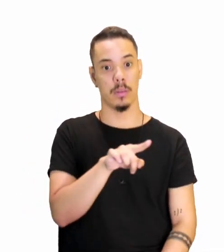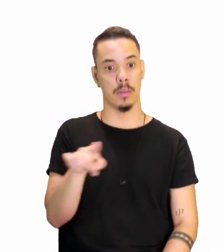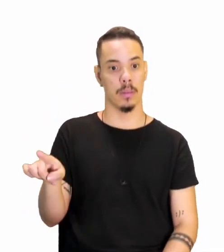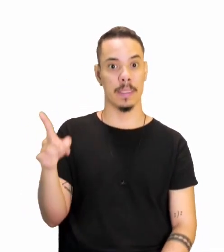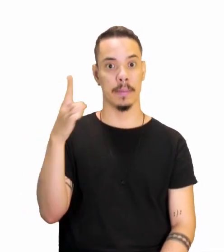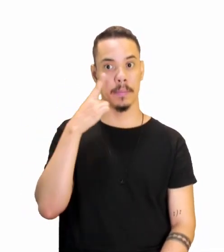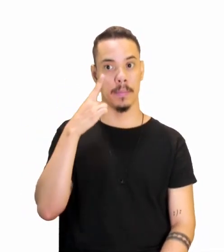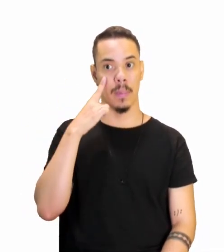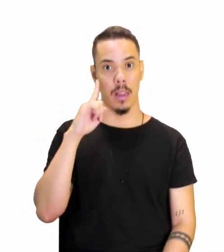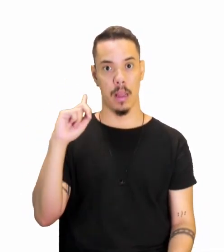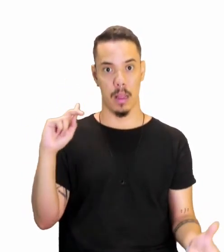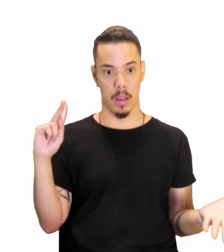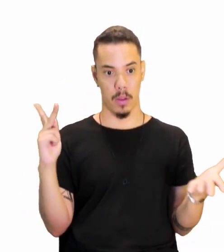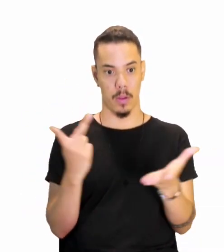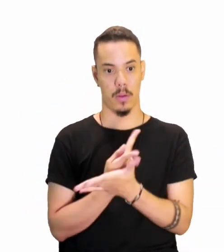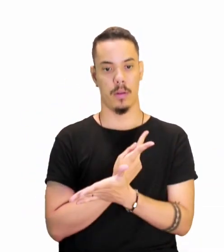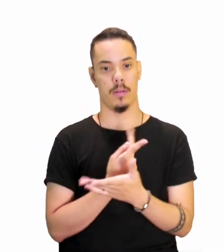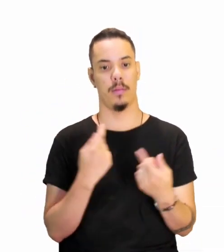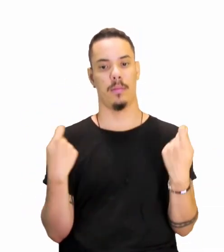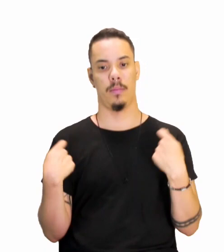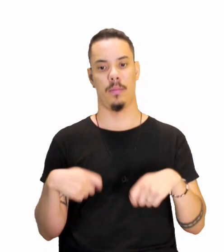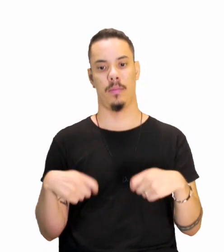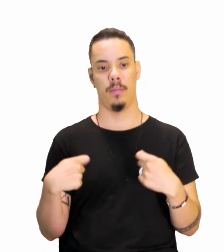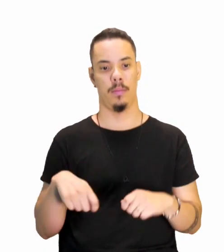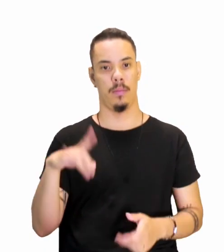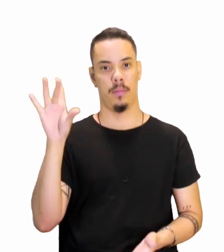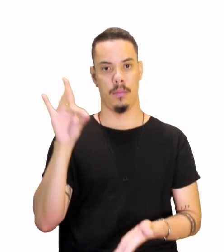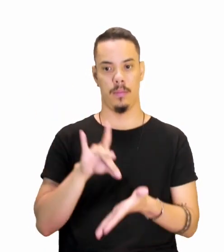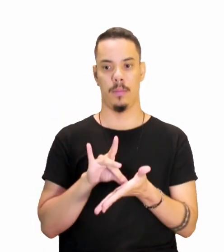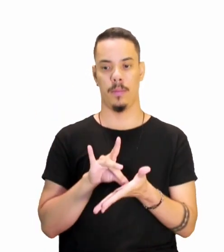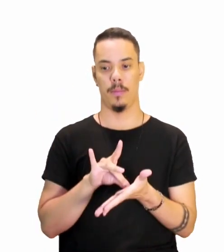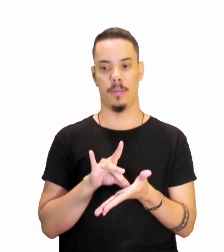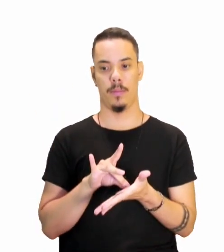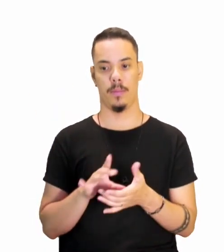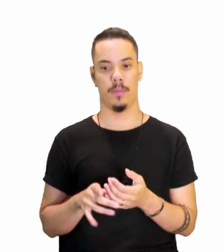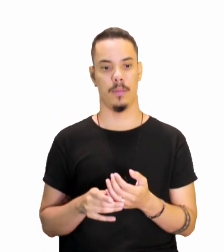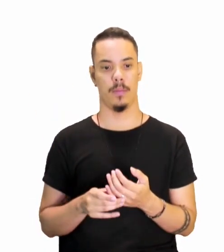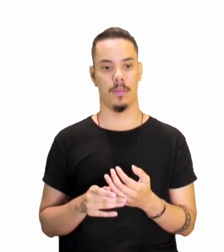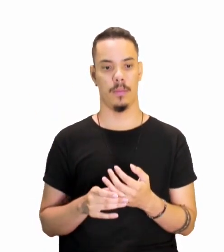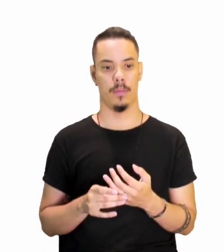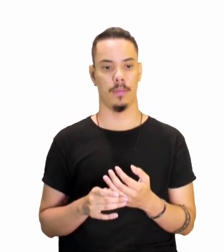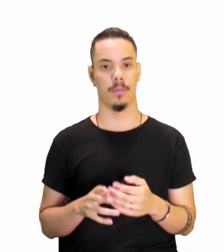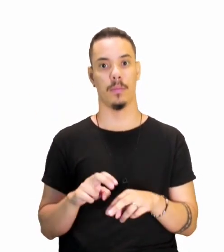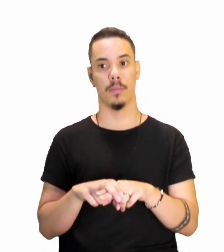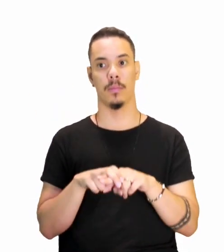para acontecer, precisa do concreto. Então,